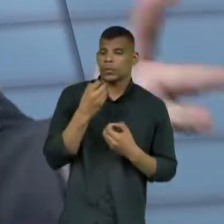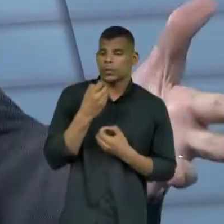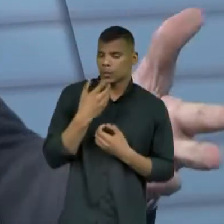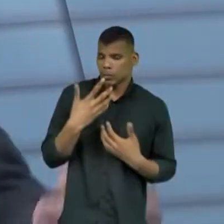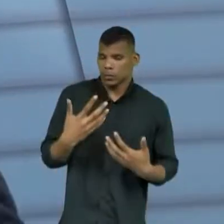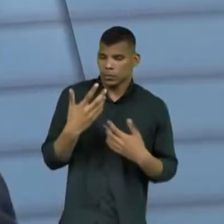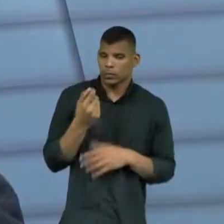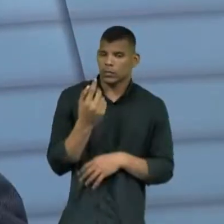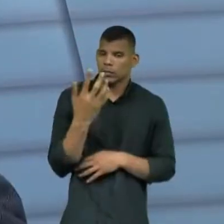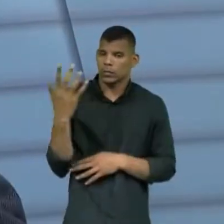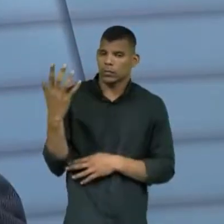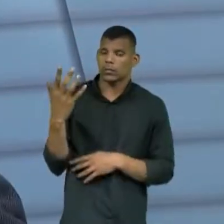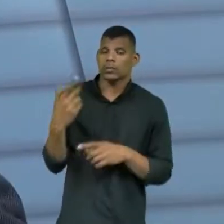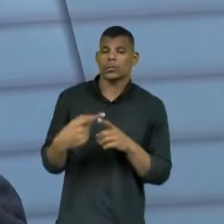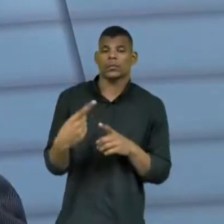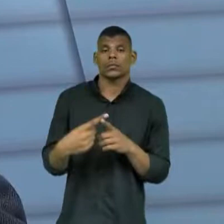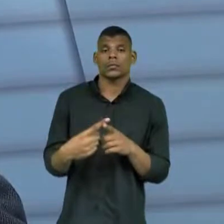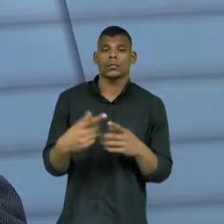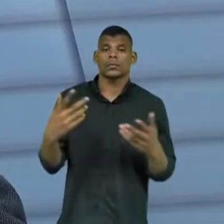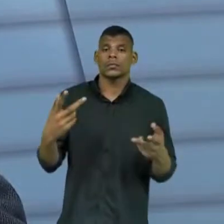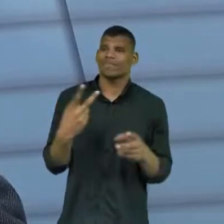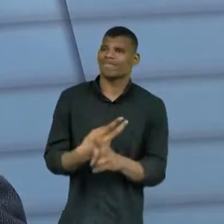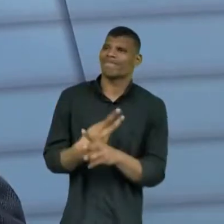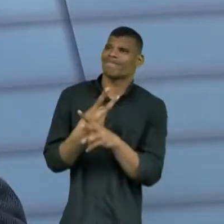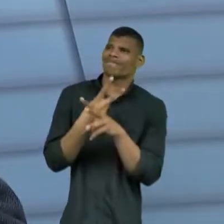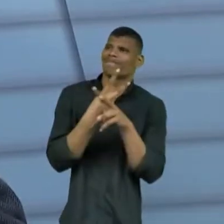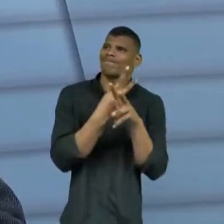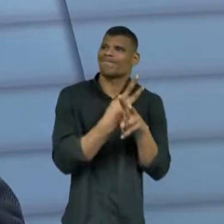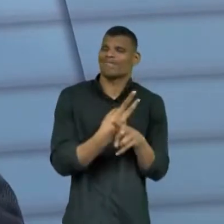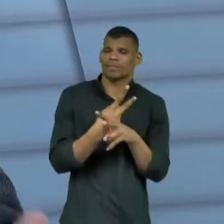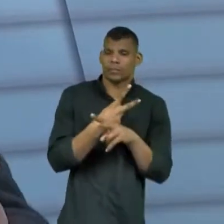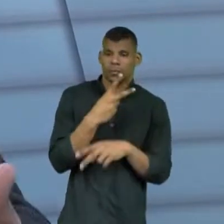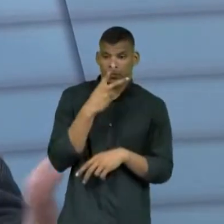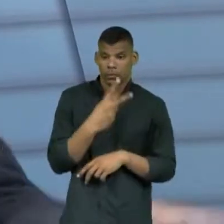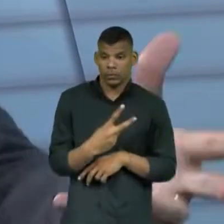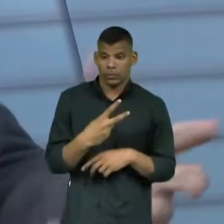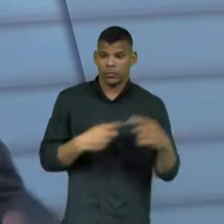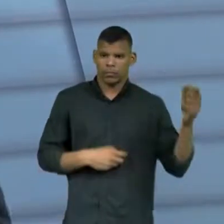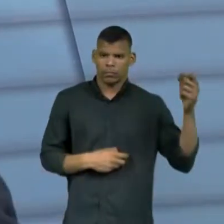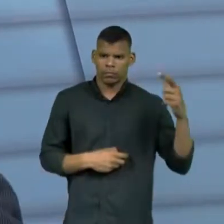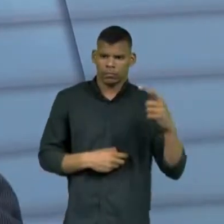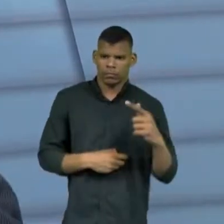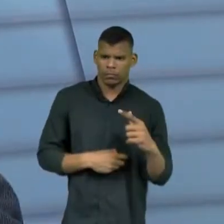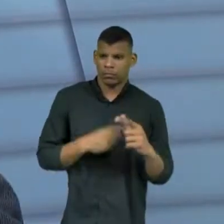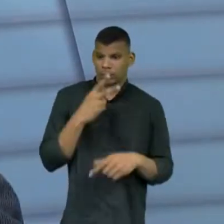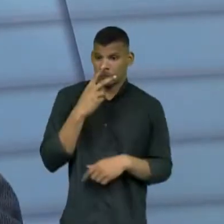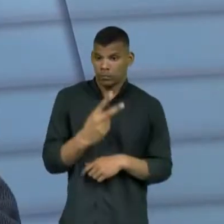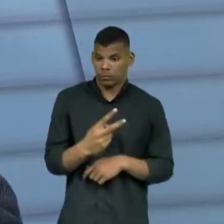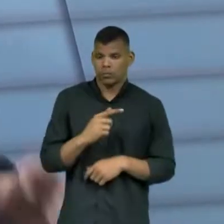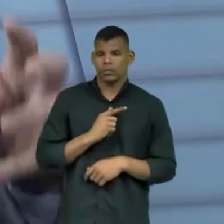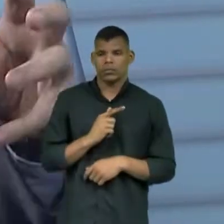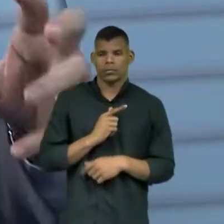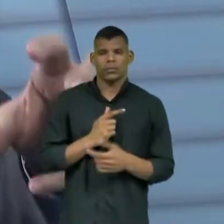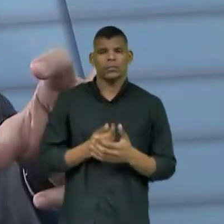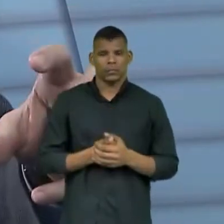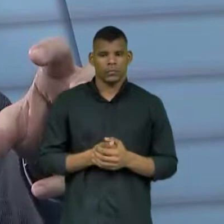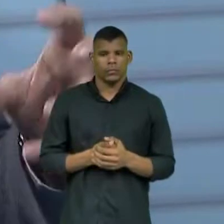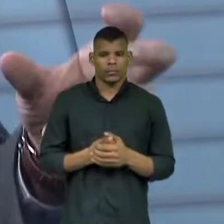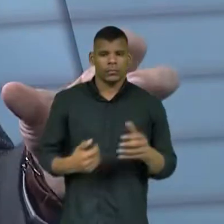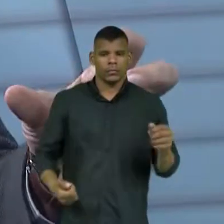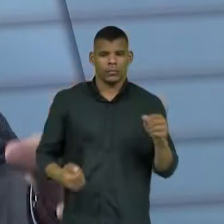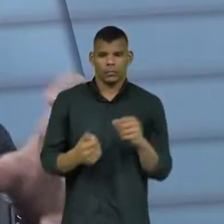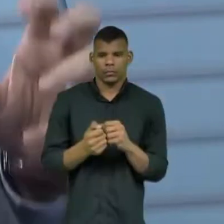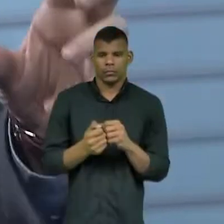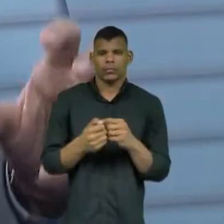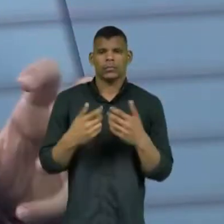em ter uma quantidade grande de sol e de vento para solucionar isso. Junto com